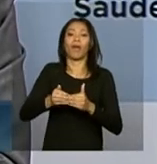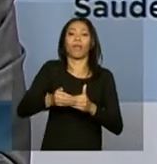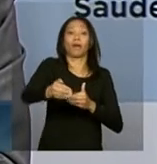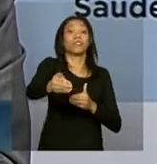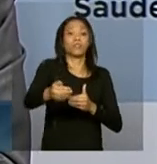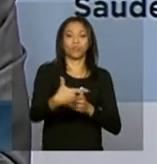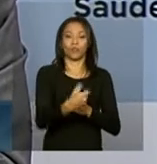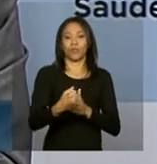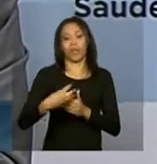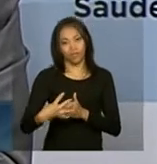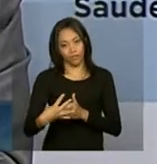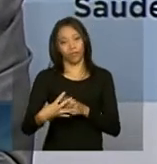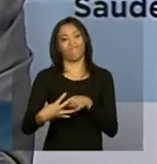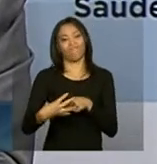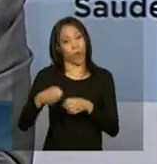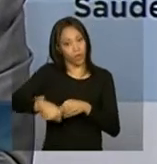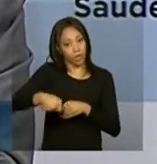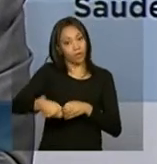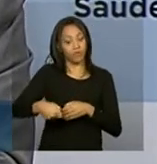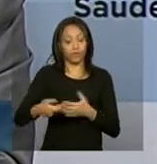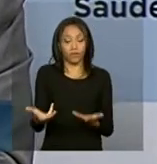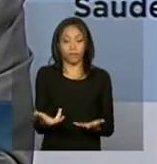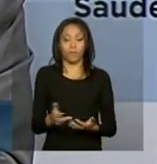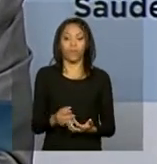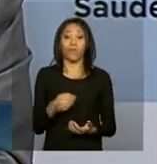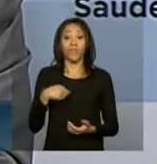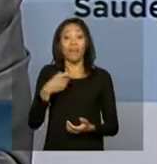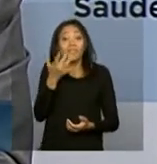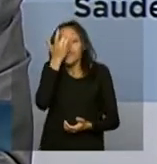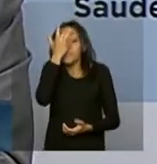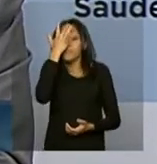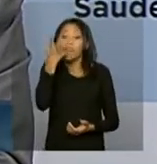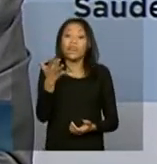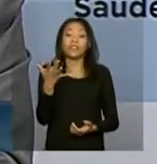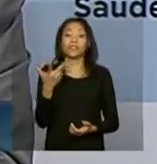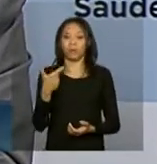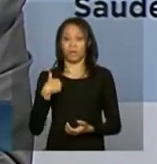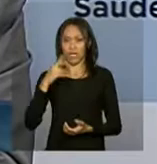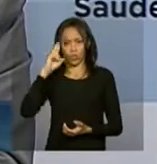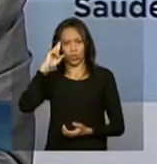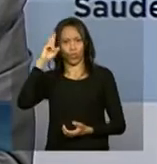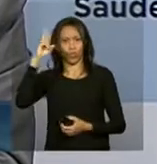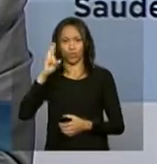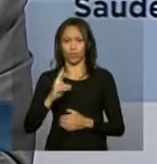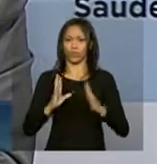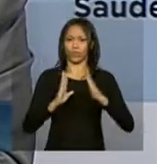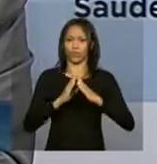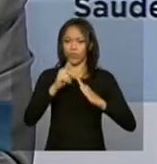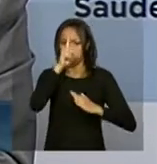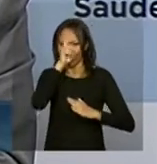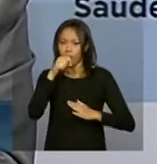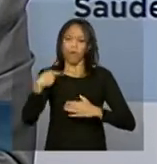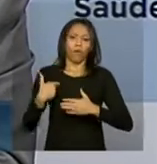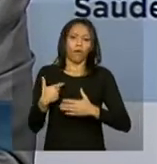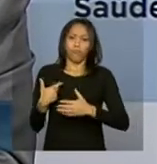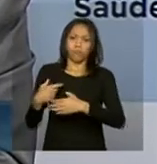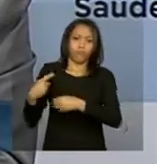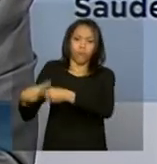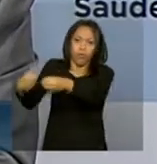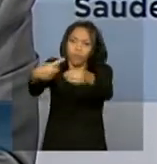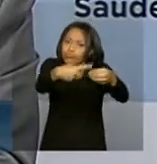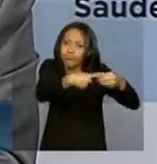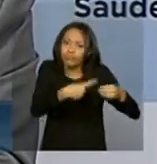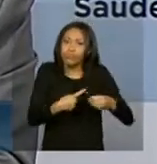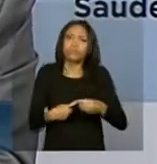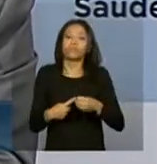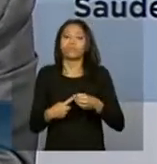da EH eletrônica. Isso vai impedir, por exemplo, vai facilitar para que o gestor municipal, o gestor estadual, possa identificar situações,